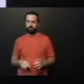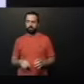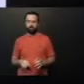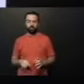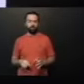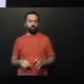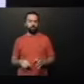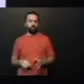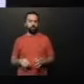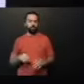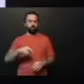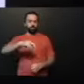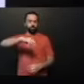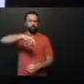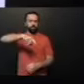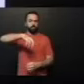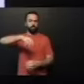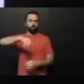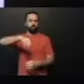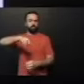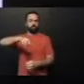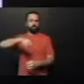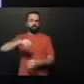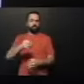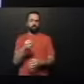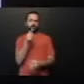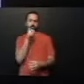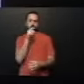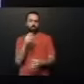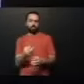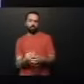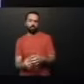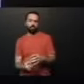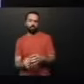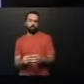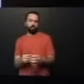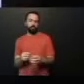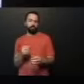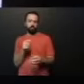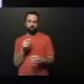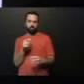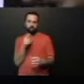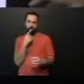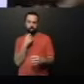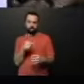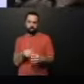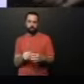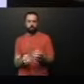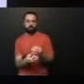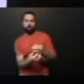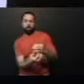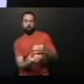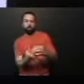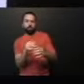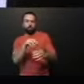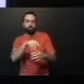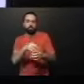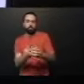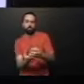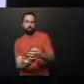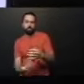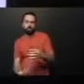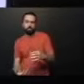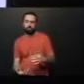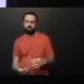Lave. Lave alguns morangos em água fria e deixe escorrer. A